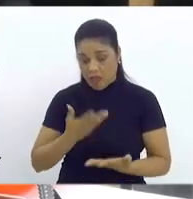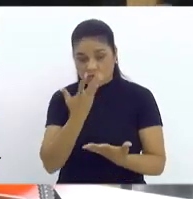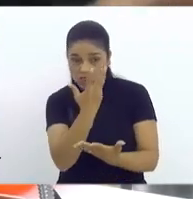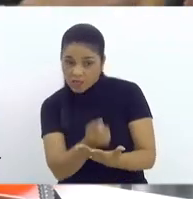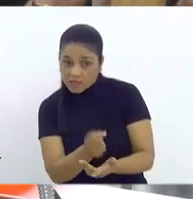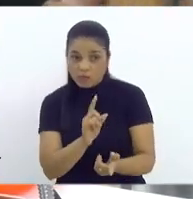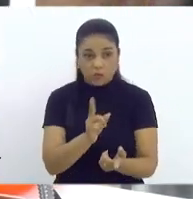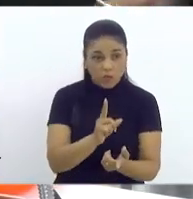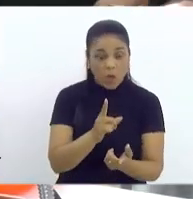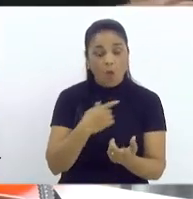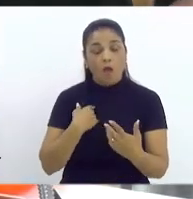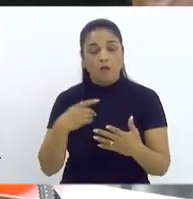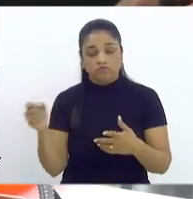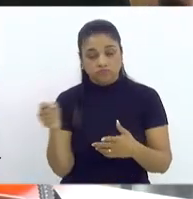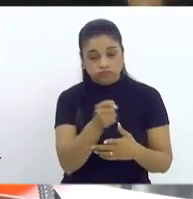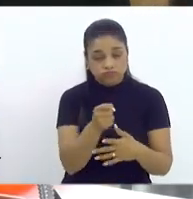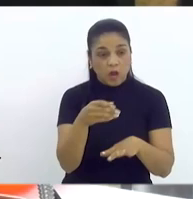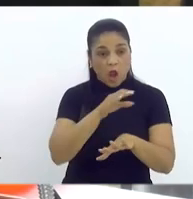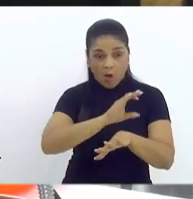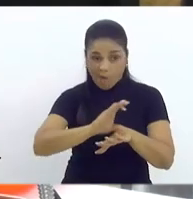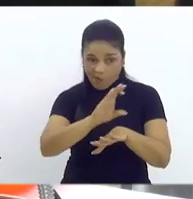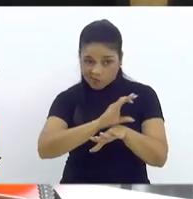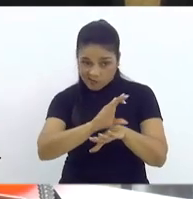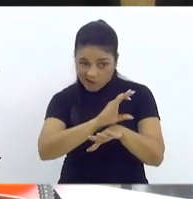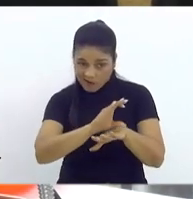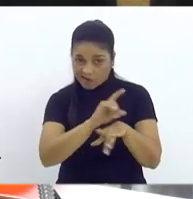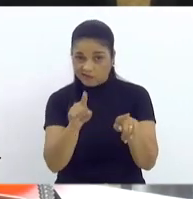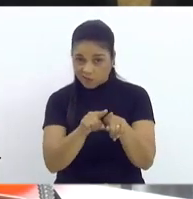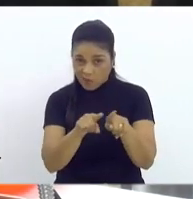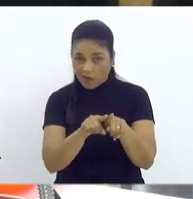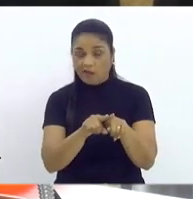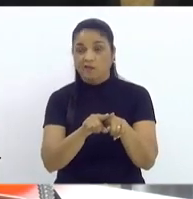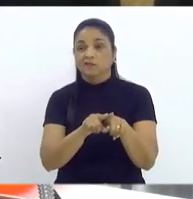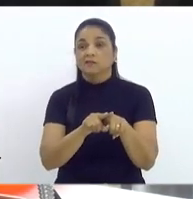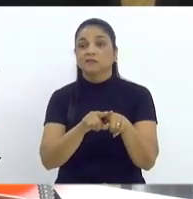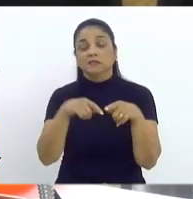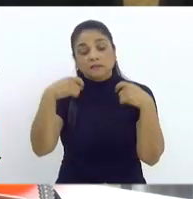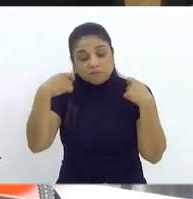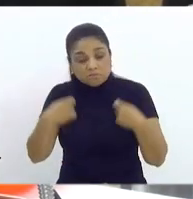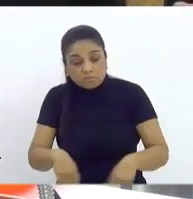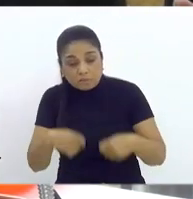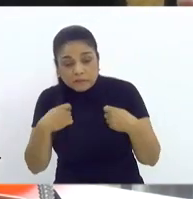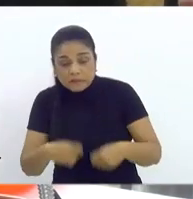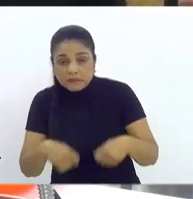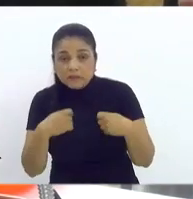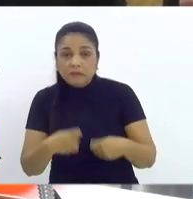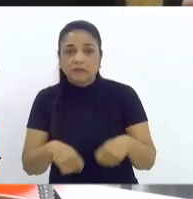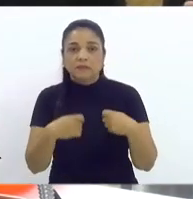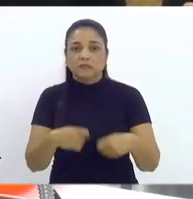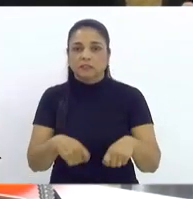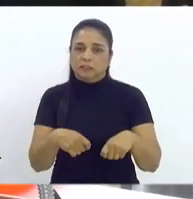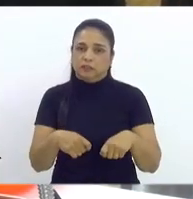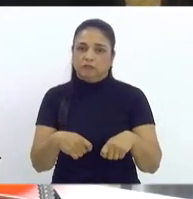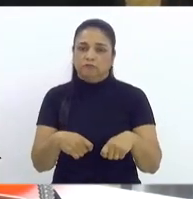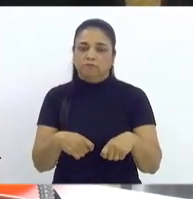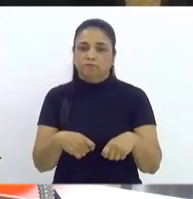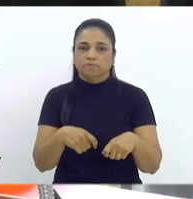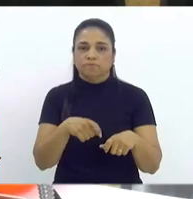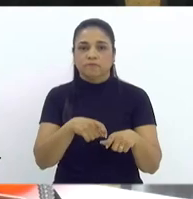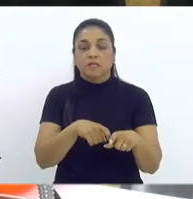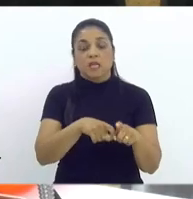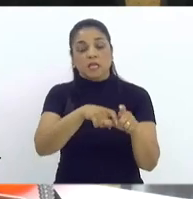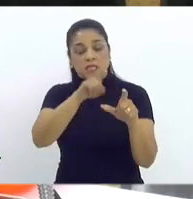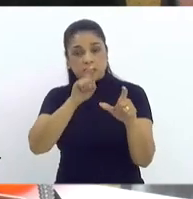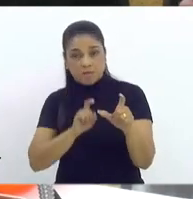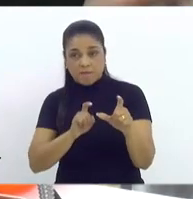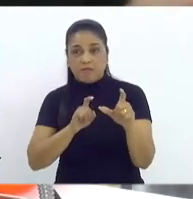conselheiros e a posse dos conselheiros, mas, principalmente, eles precisam, não tem independência administrativa e